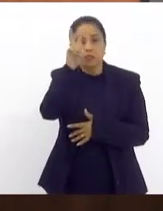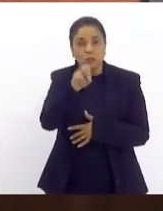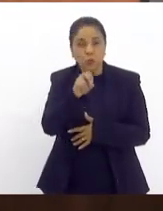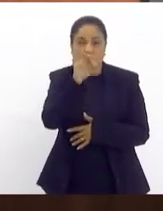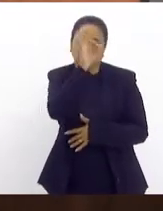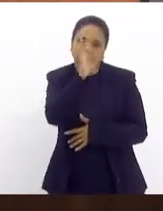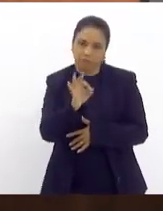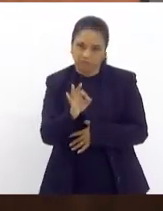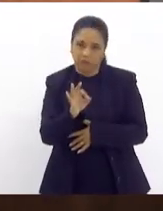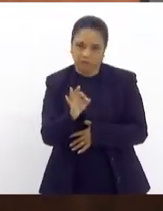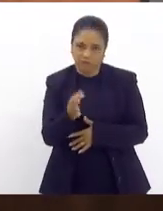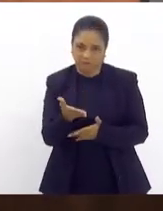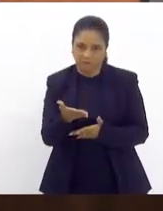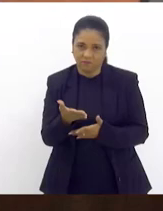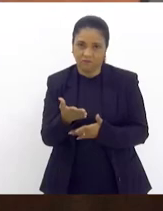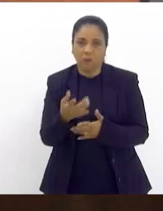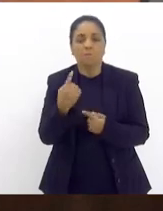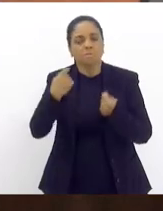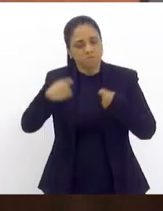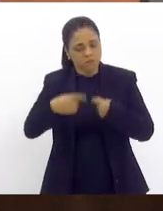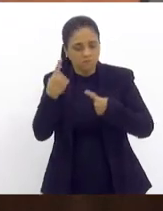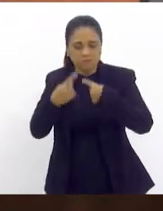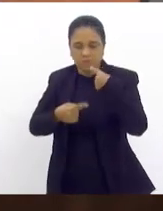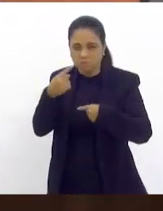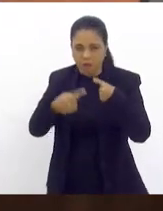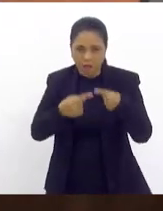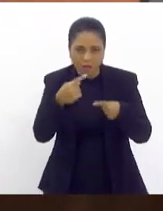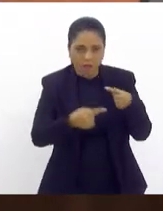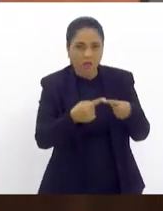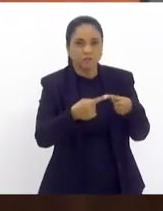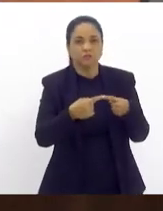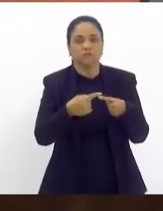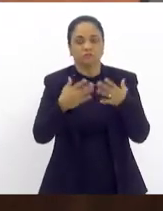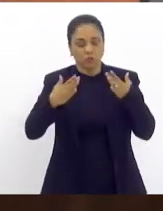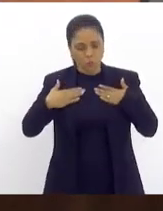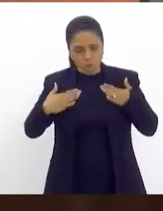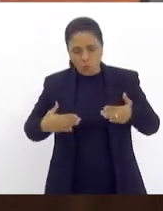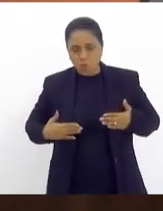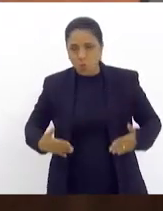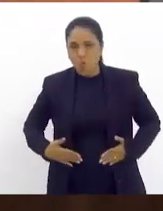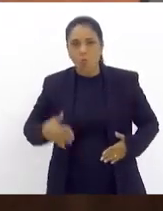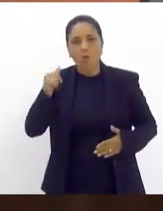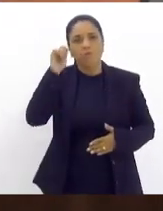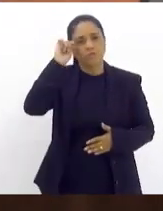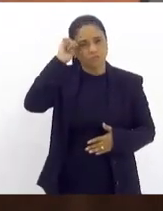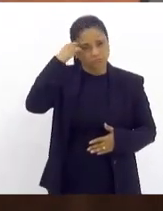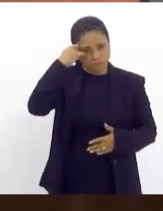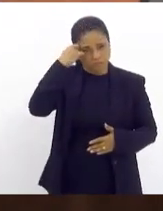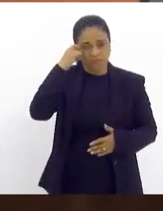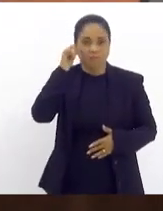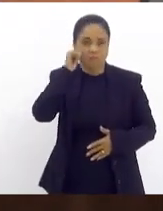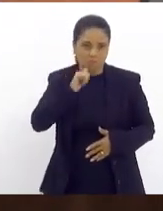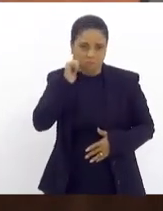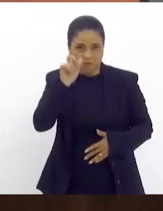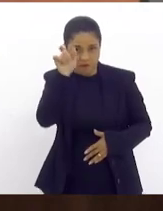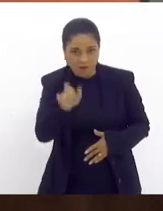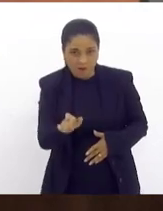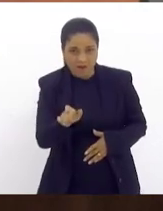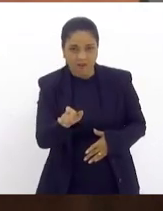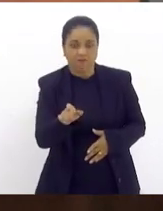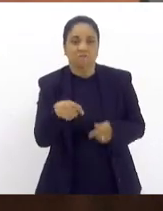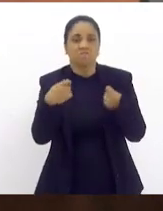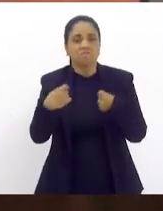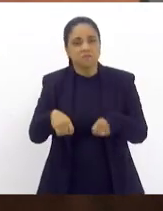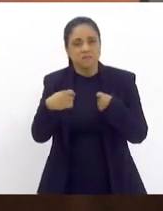um debate com relação ao corpo dessas mulheres mas racializar esse debate é fundamental Não